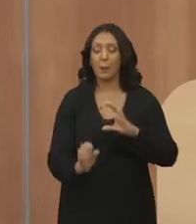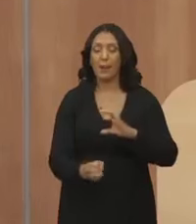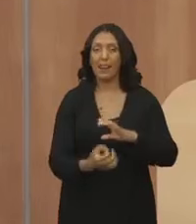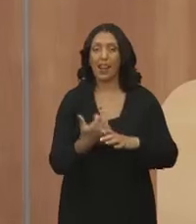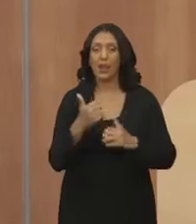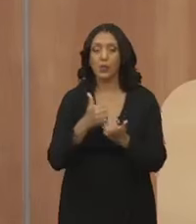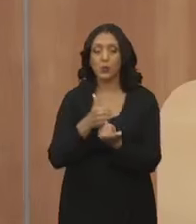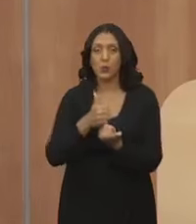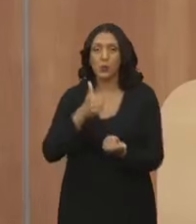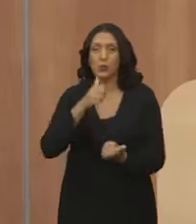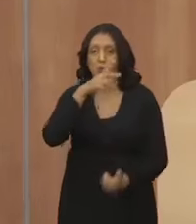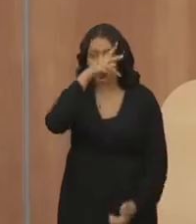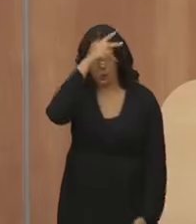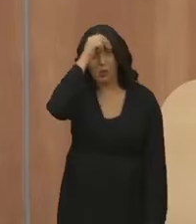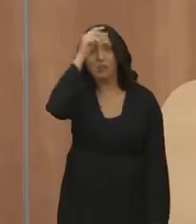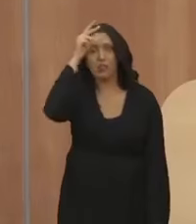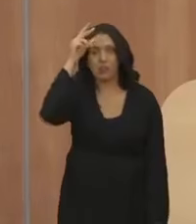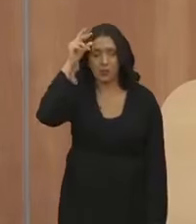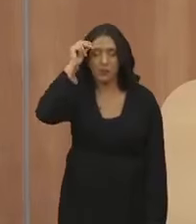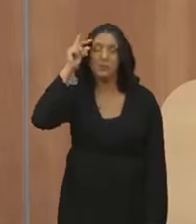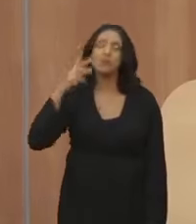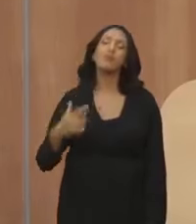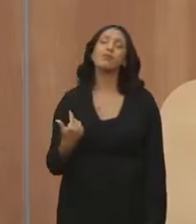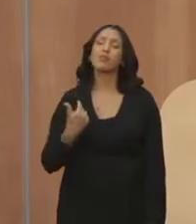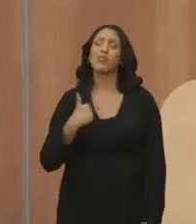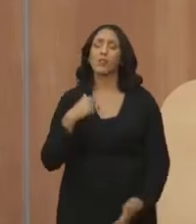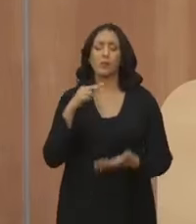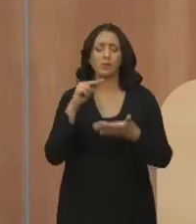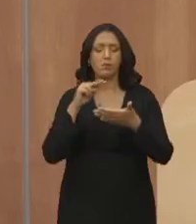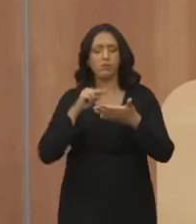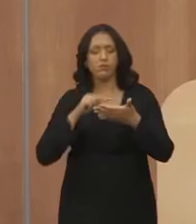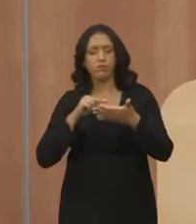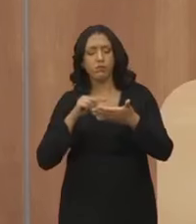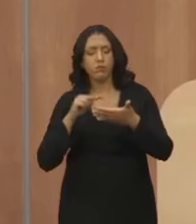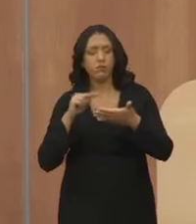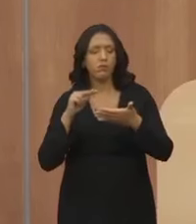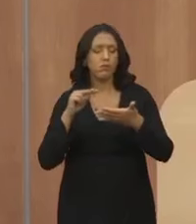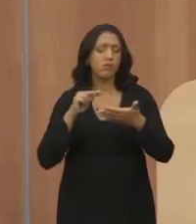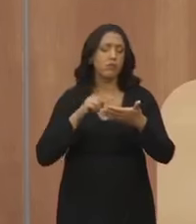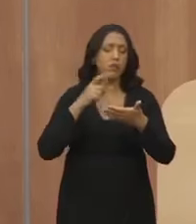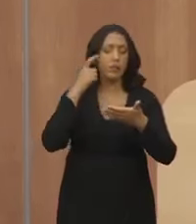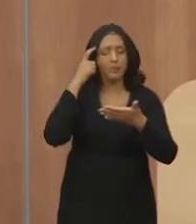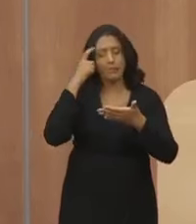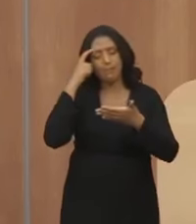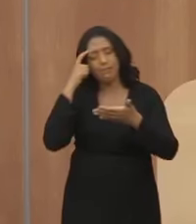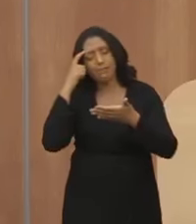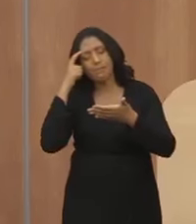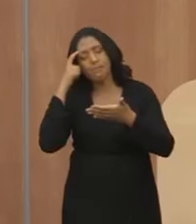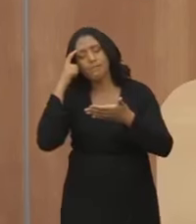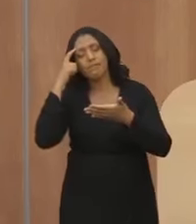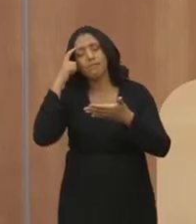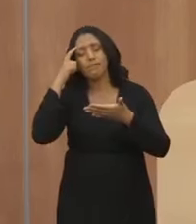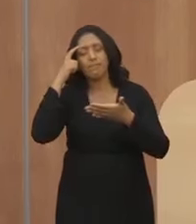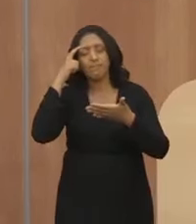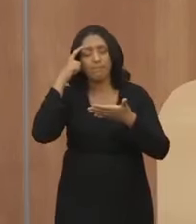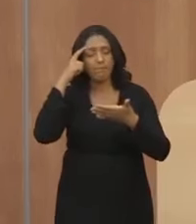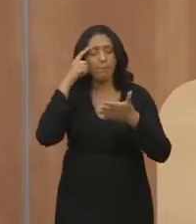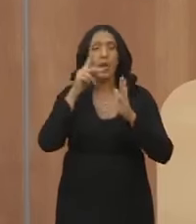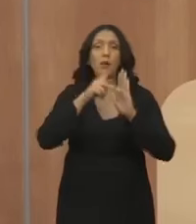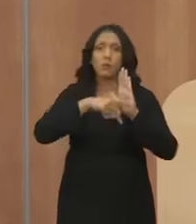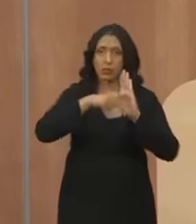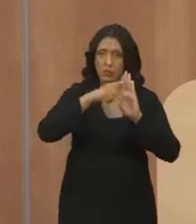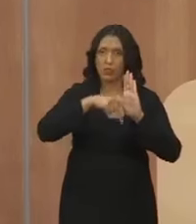subprefeituras. Eu analisei com muito cuidado esse projeto, e eu, como vereador, me imponho aqui a analisar